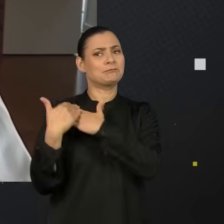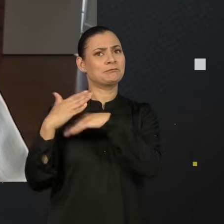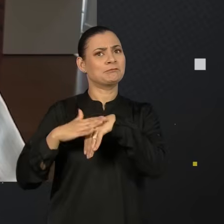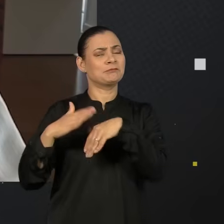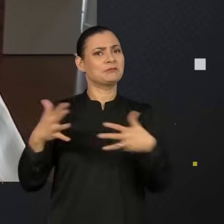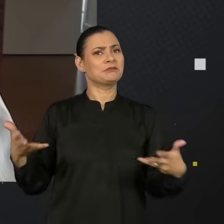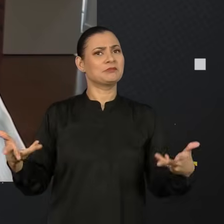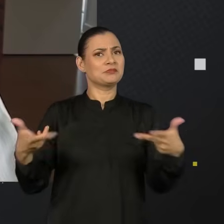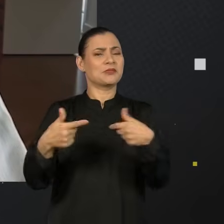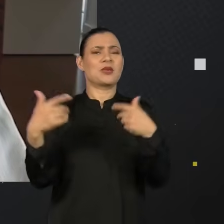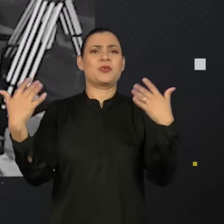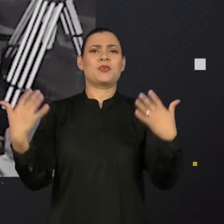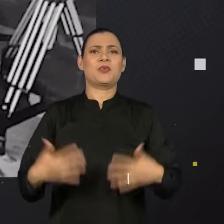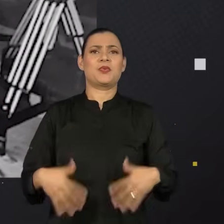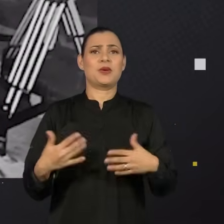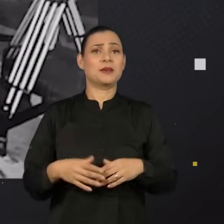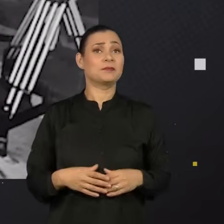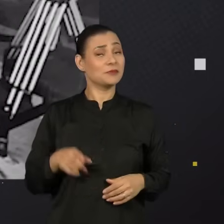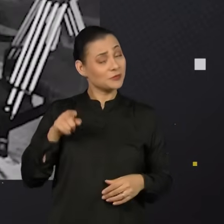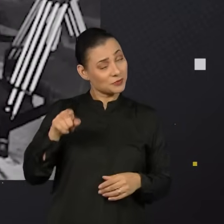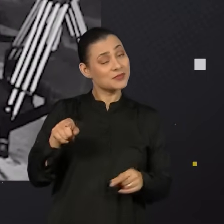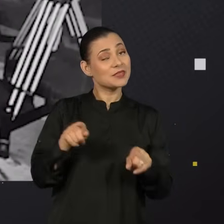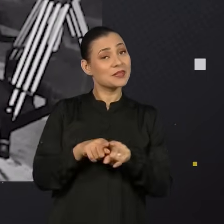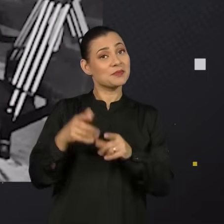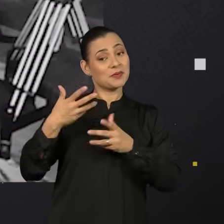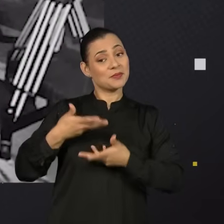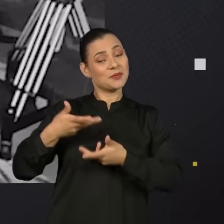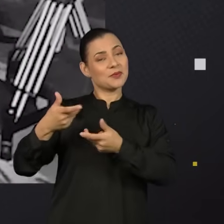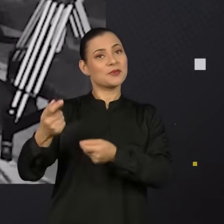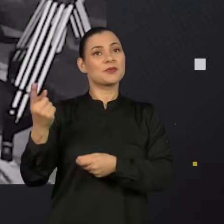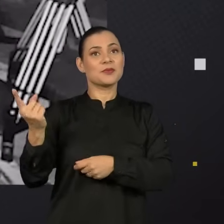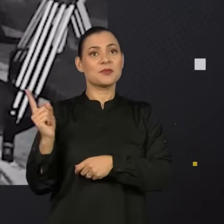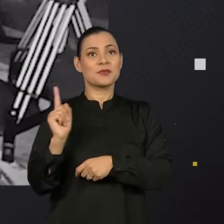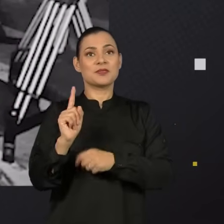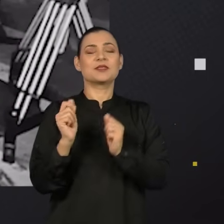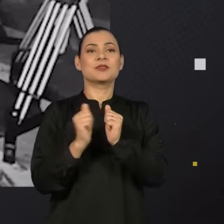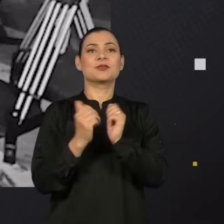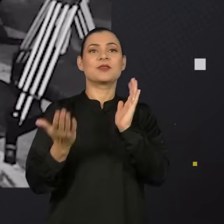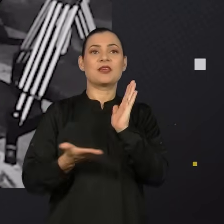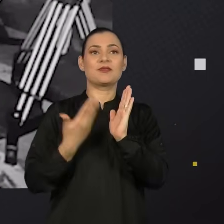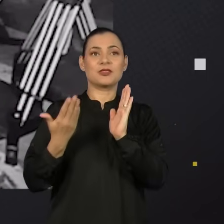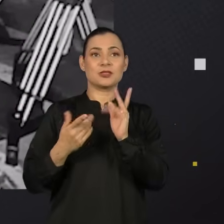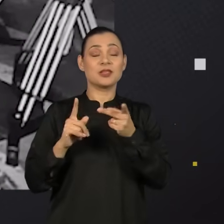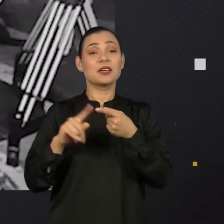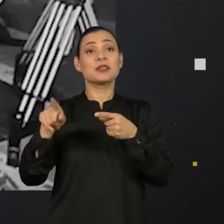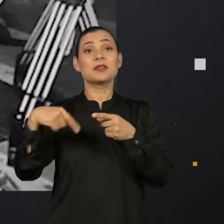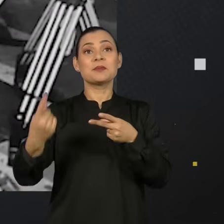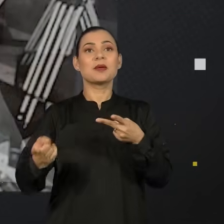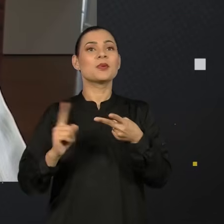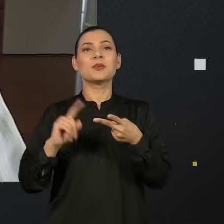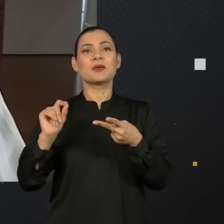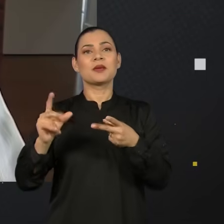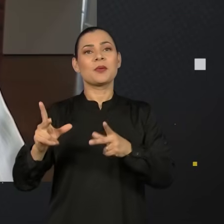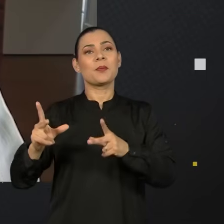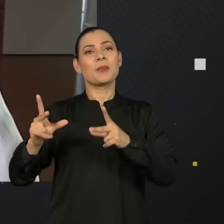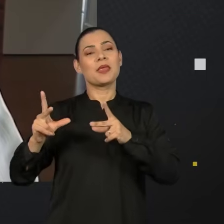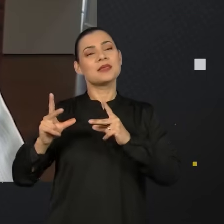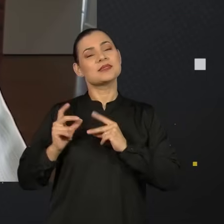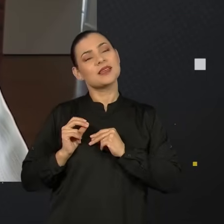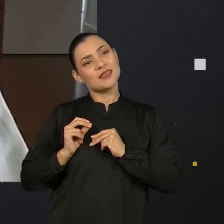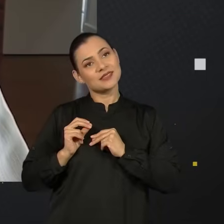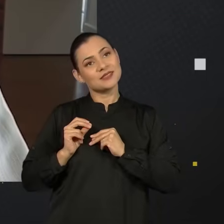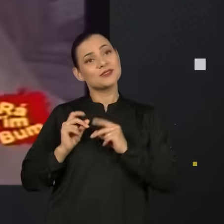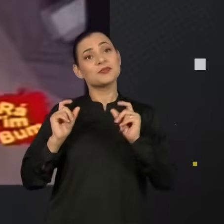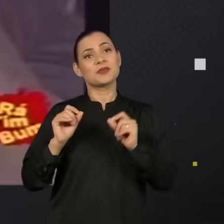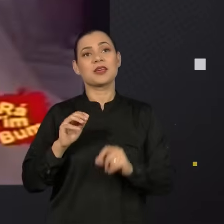esse sucesso todo. E você primeiro me chamou para fazer o Revistinha e depois aquele presentaço dos deuses, que foi fazer